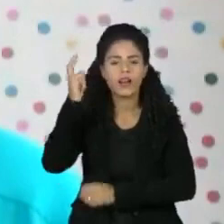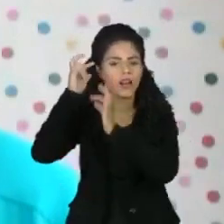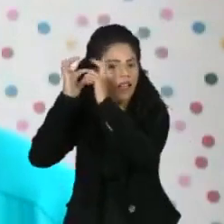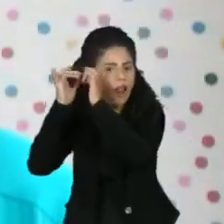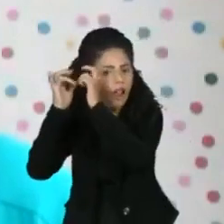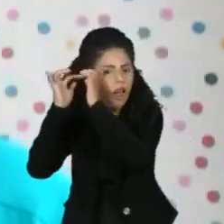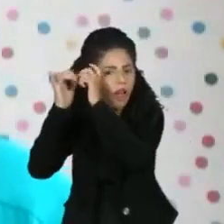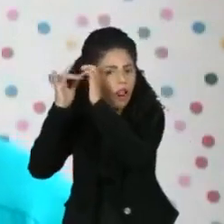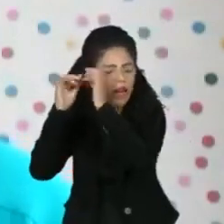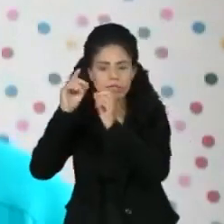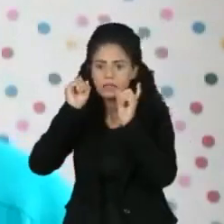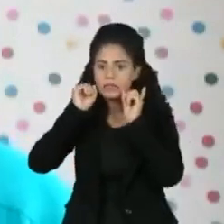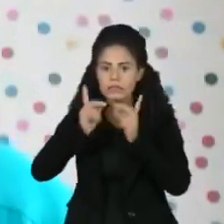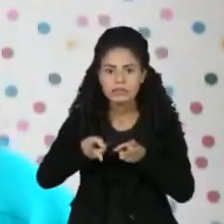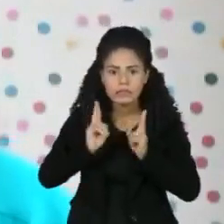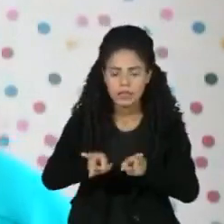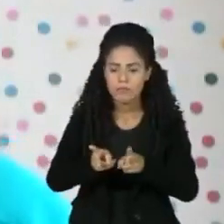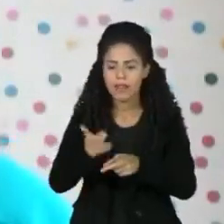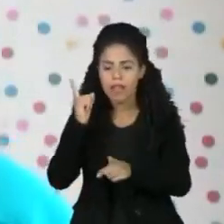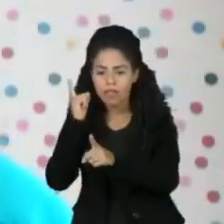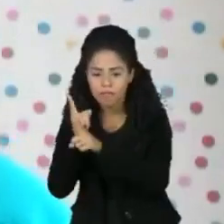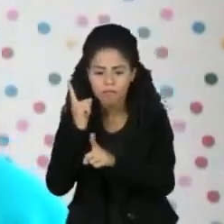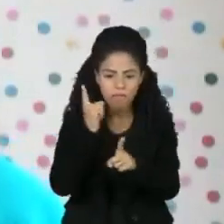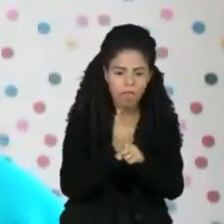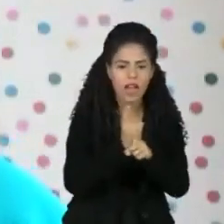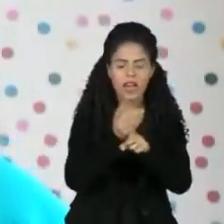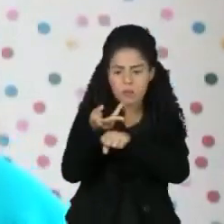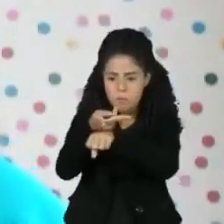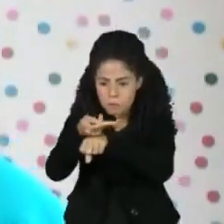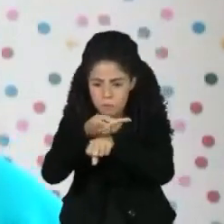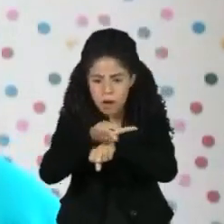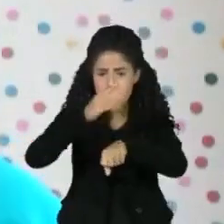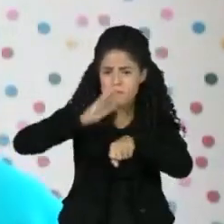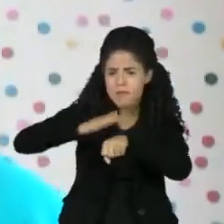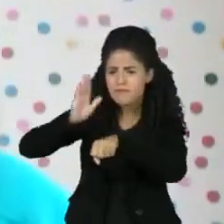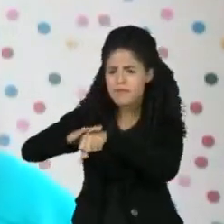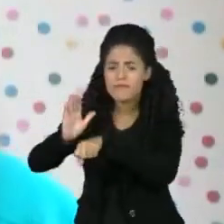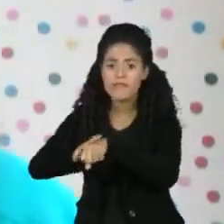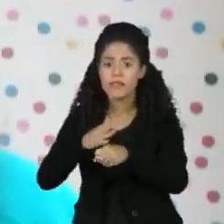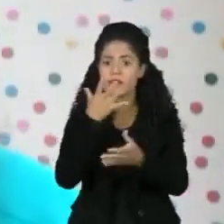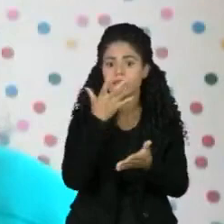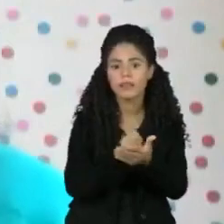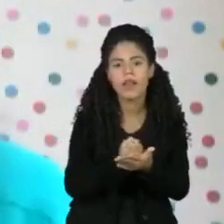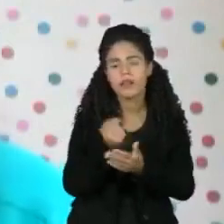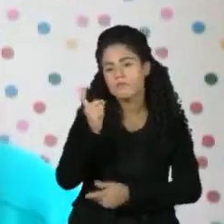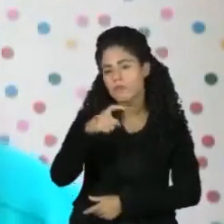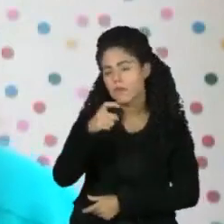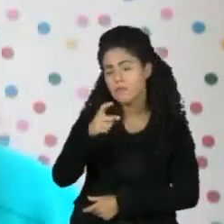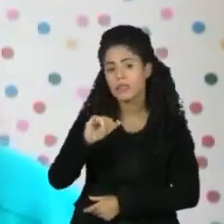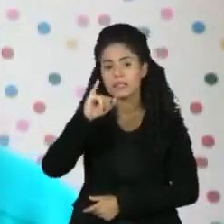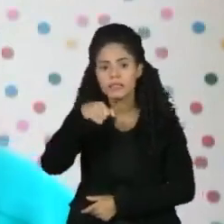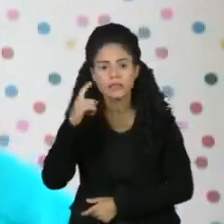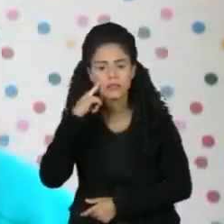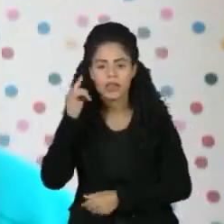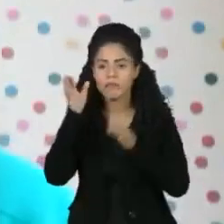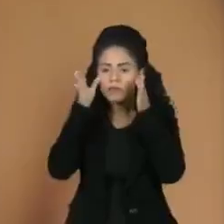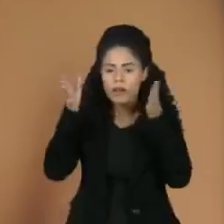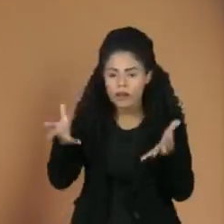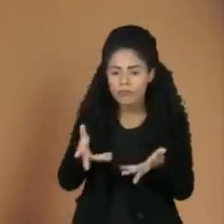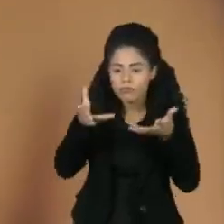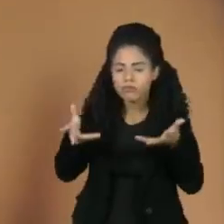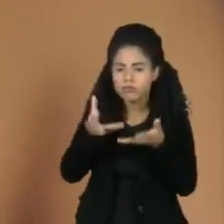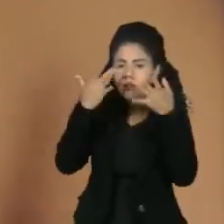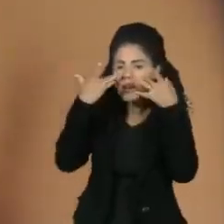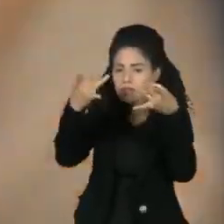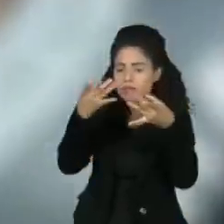você está mudando, né? Então, esse tipo de aplicativo tem esse impacto, por quê? Porque ele não estimula essa atenção sustentada.